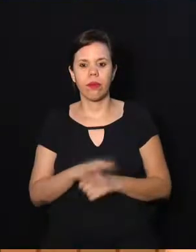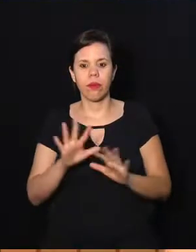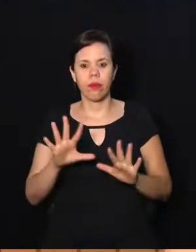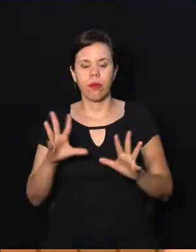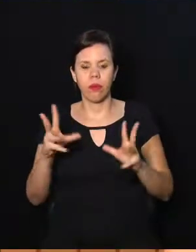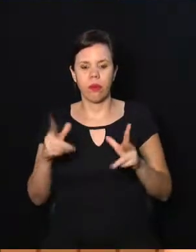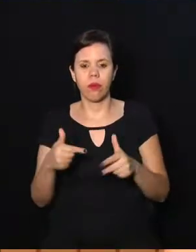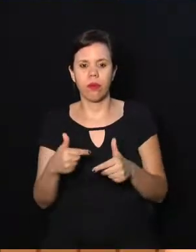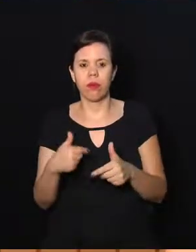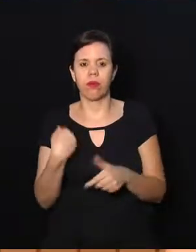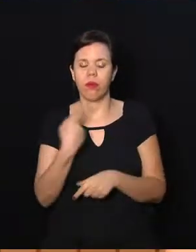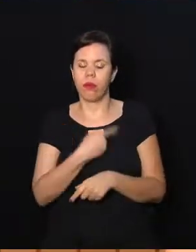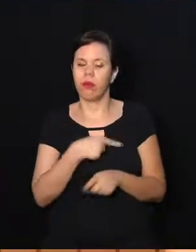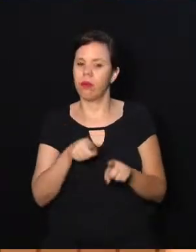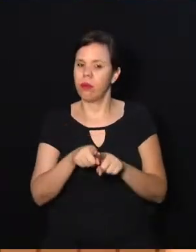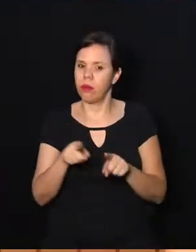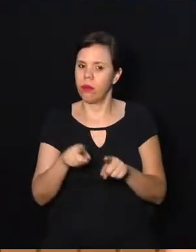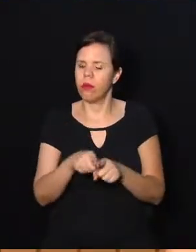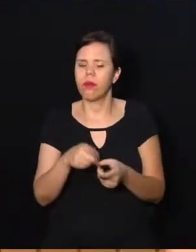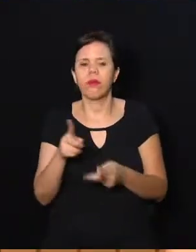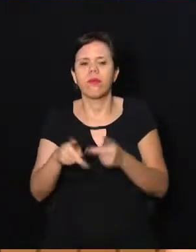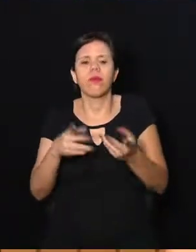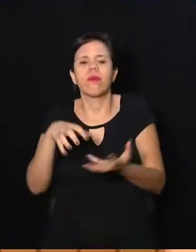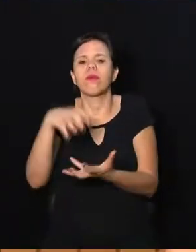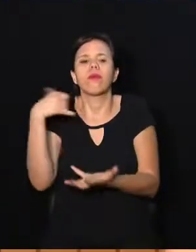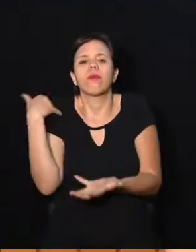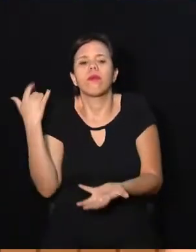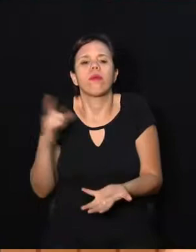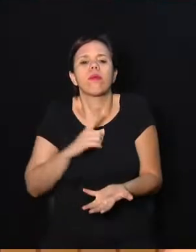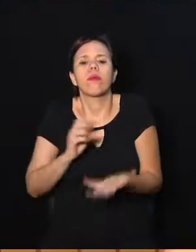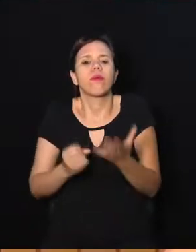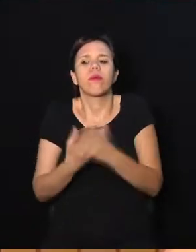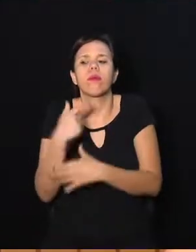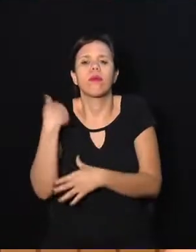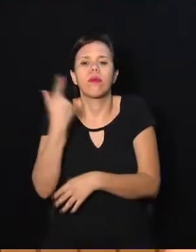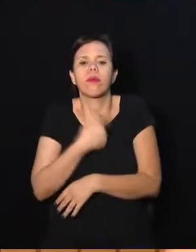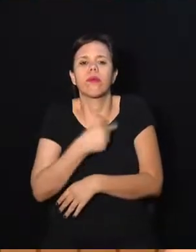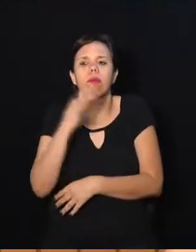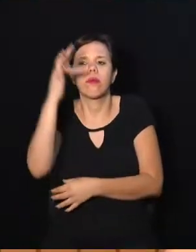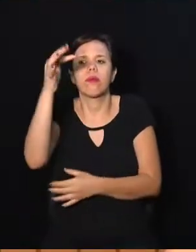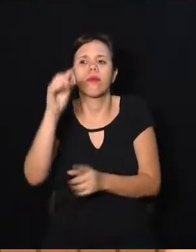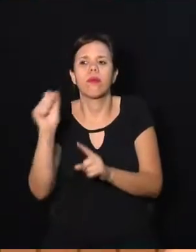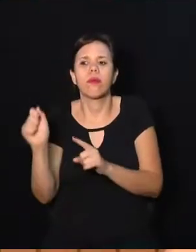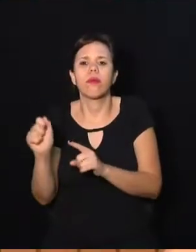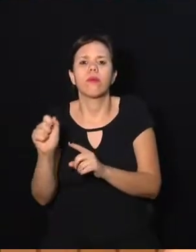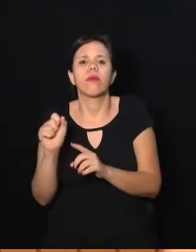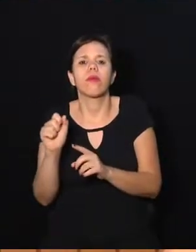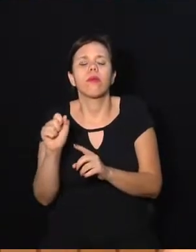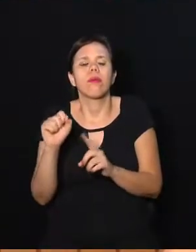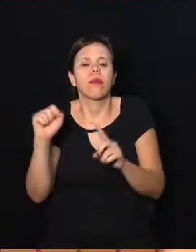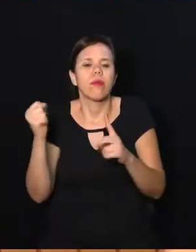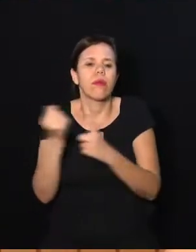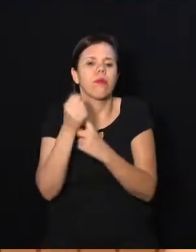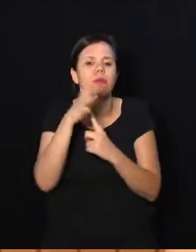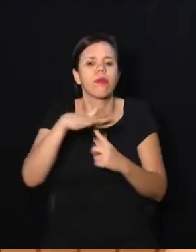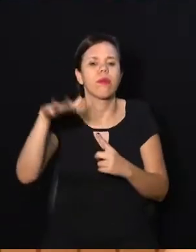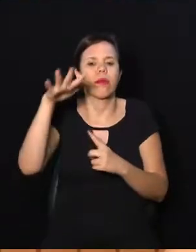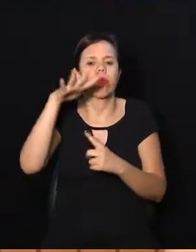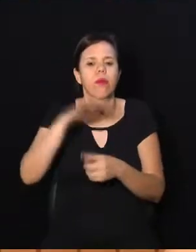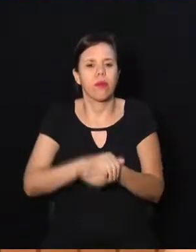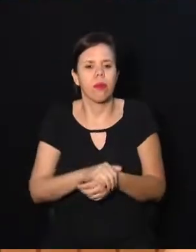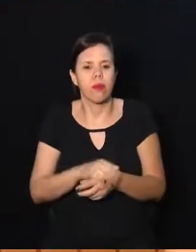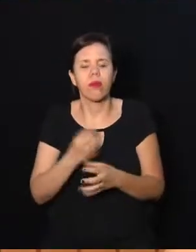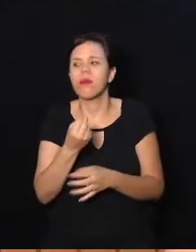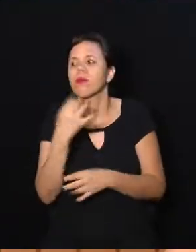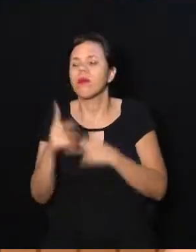as condições, e os idosos, como ficam, o que vai acontecer conosco, com a nossa sociedade? Quantas pessoas estão morrendo lá porque